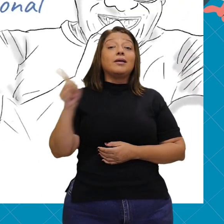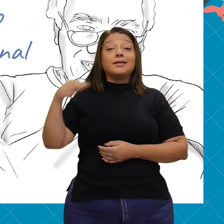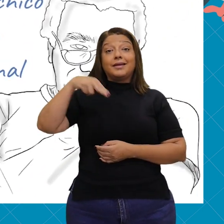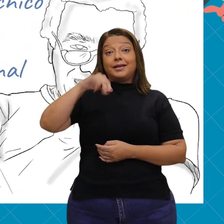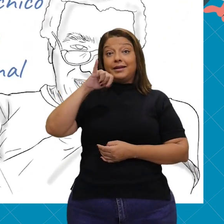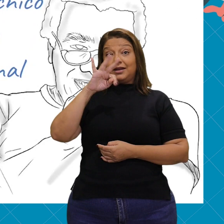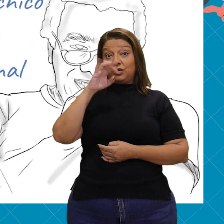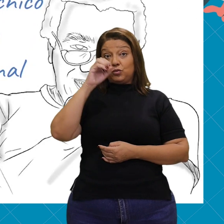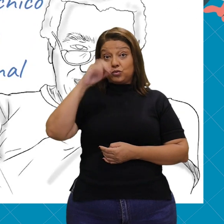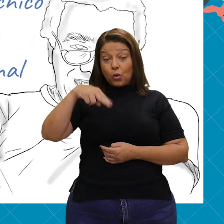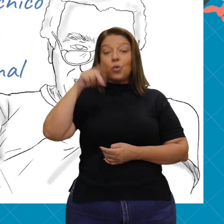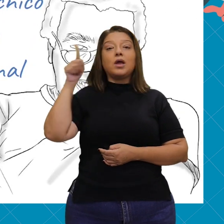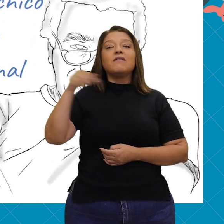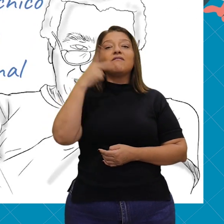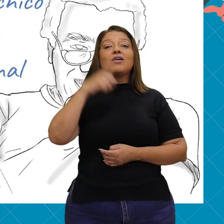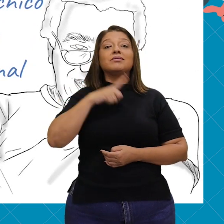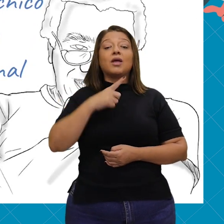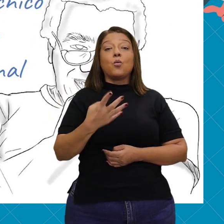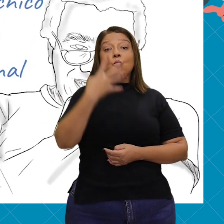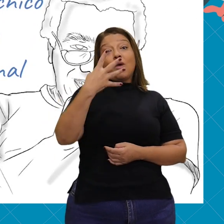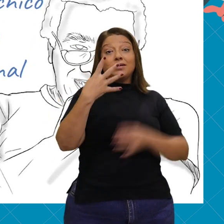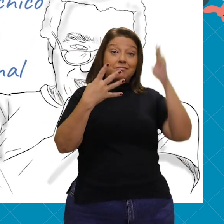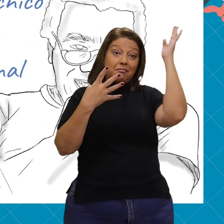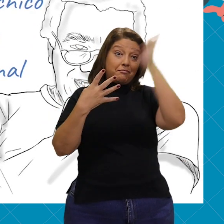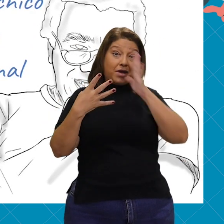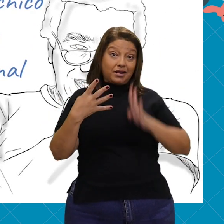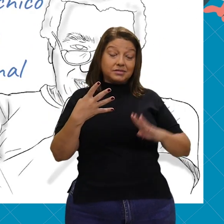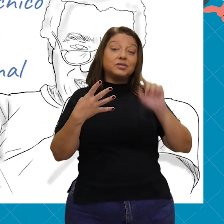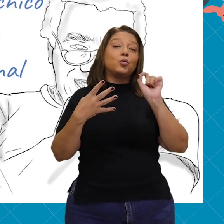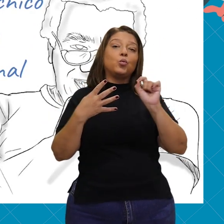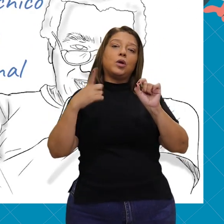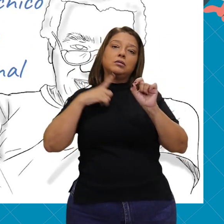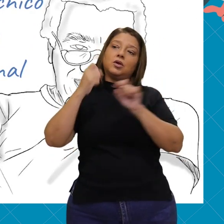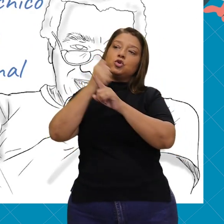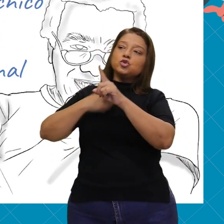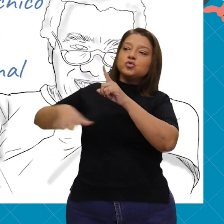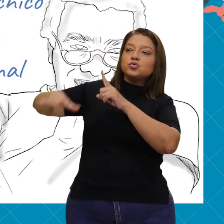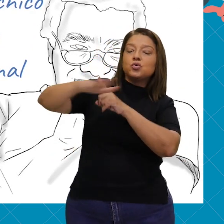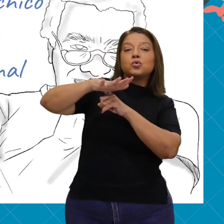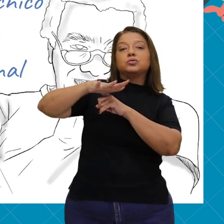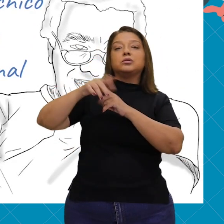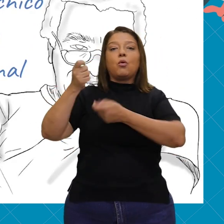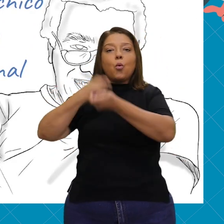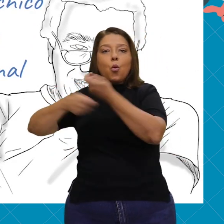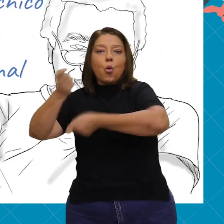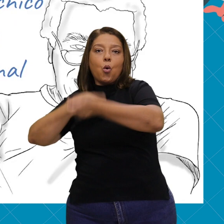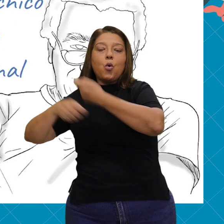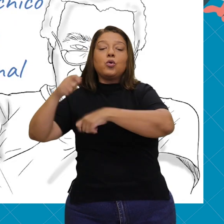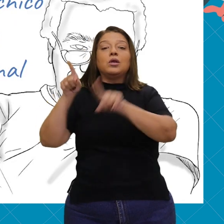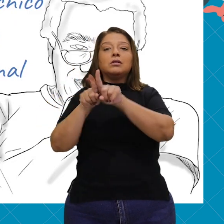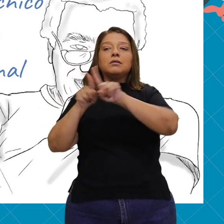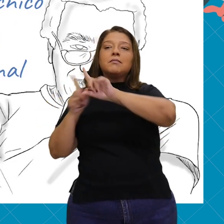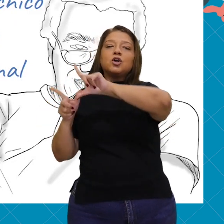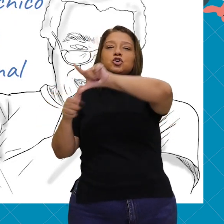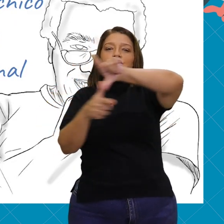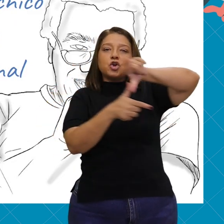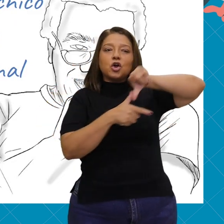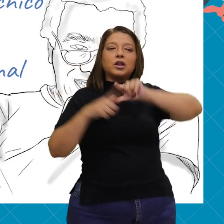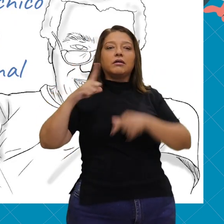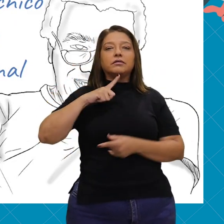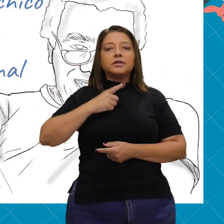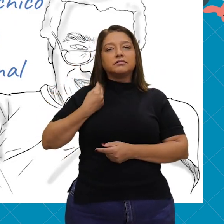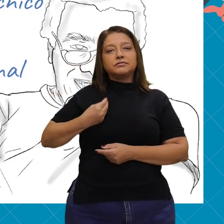nesta proposta, Milton Santos delimitou 4 Brasis, levando-se em consideração aspectos socioeconômicos e principalmente o